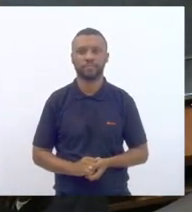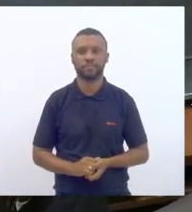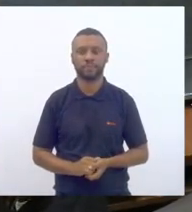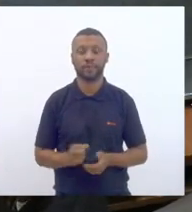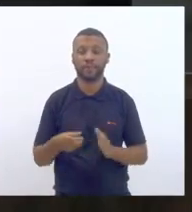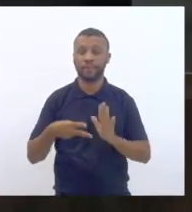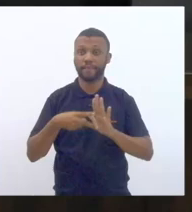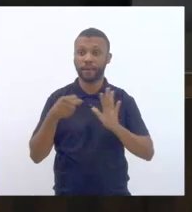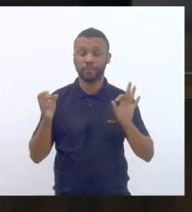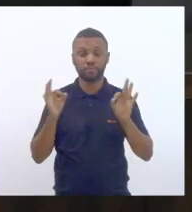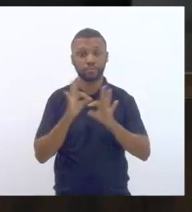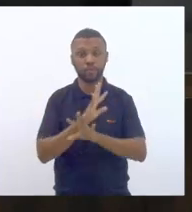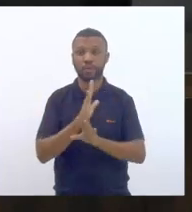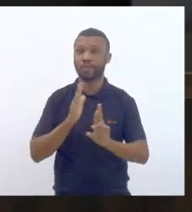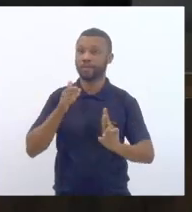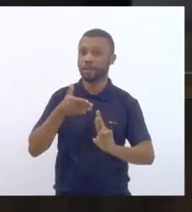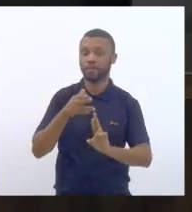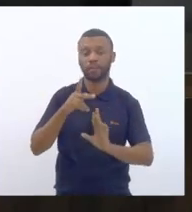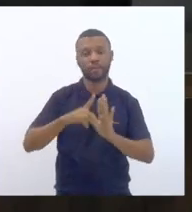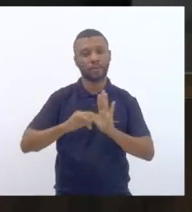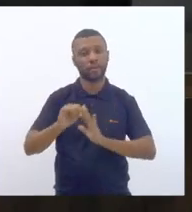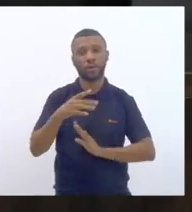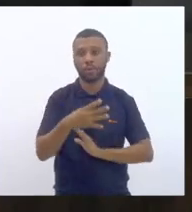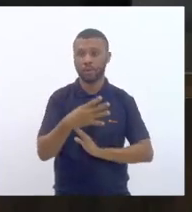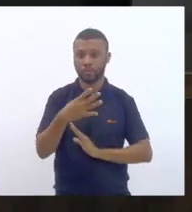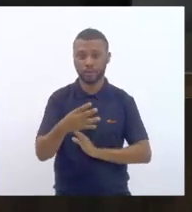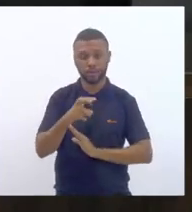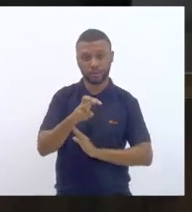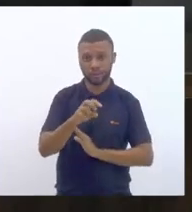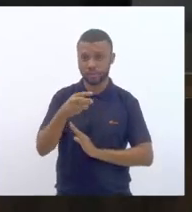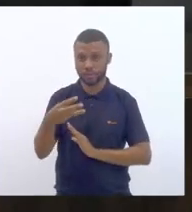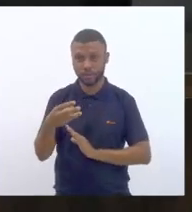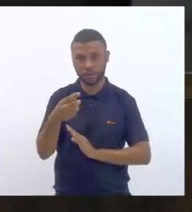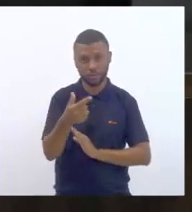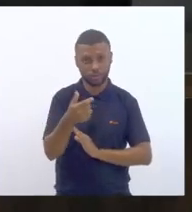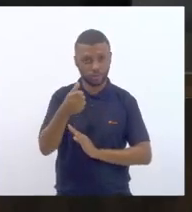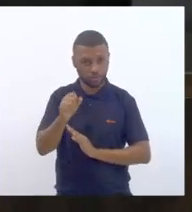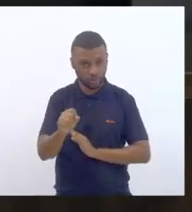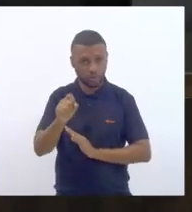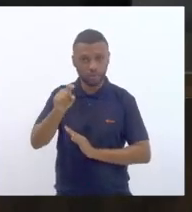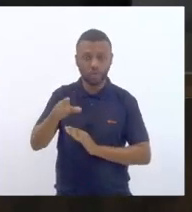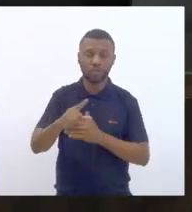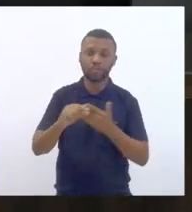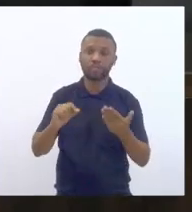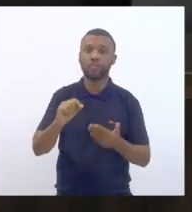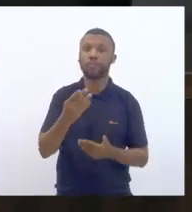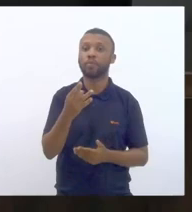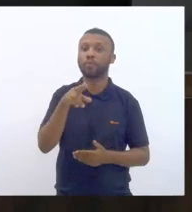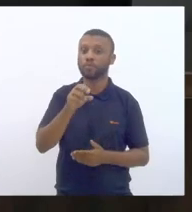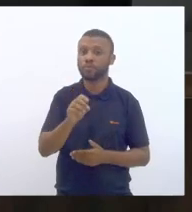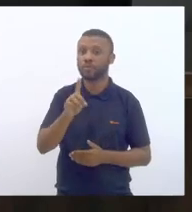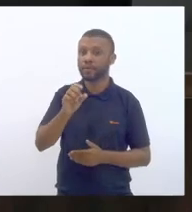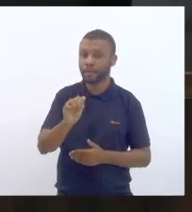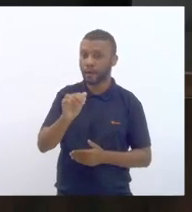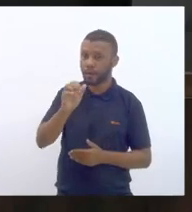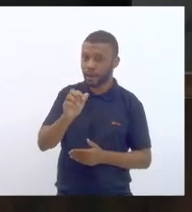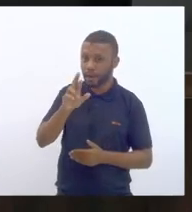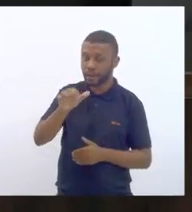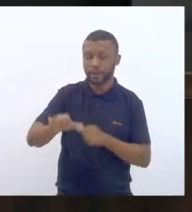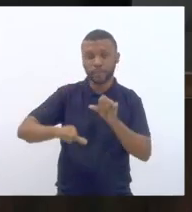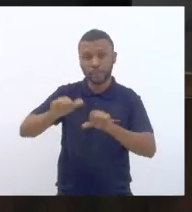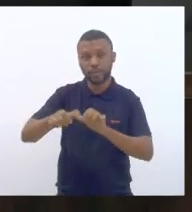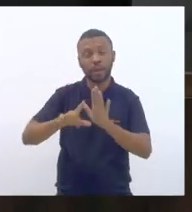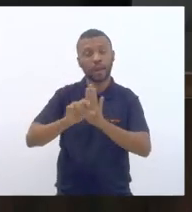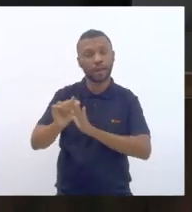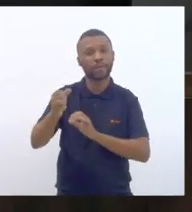Veto total aposto ao projeto de lei 4452 de 18, de autoria do deputado Bruno Dauari, que modifica a lei 4802 de 29 de junho